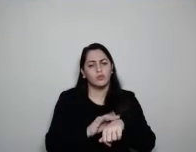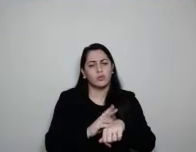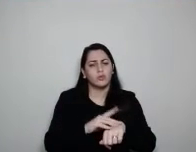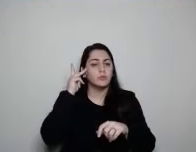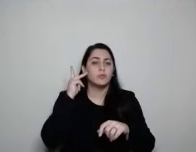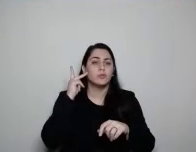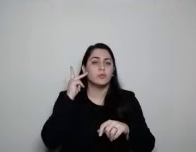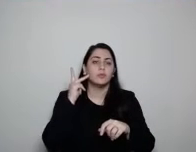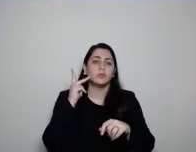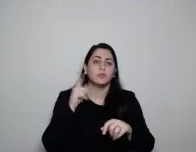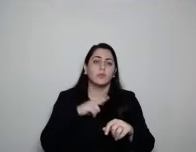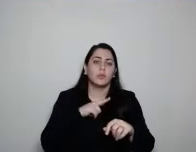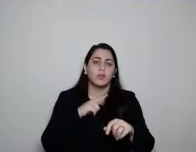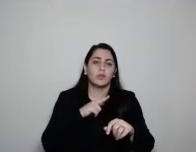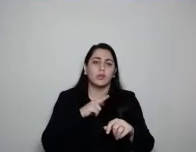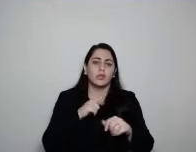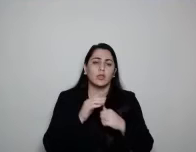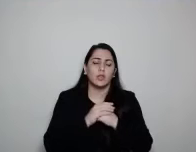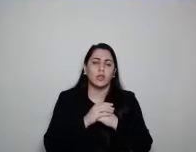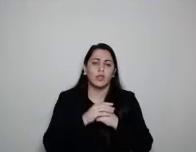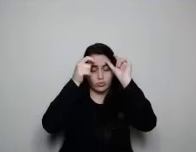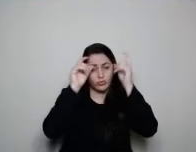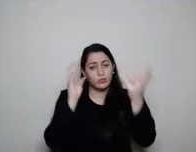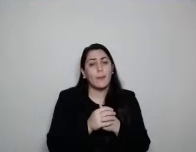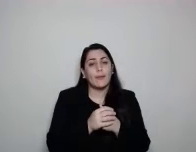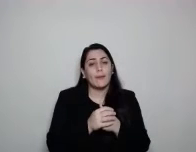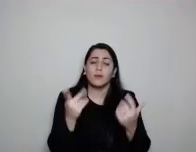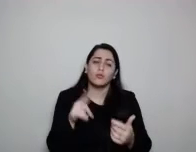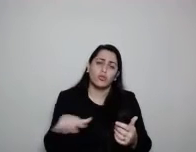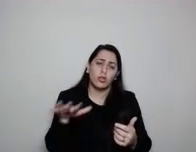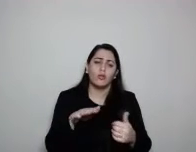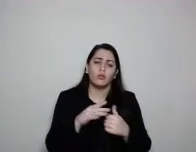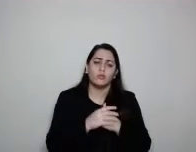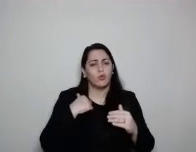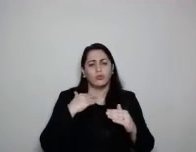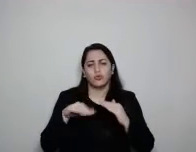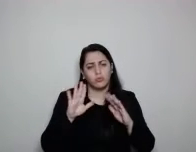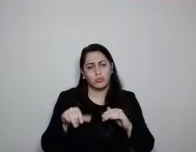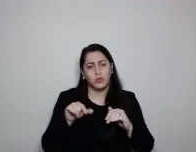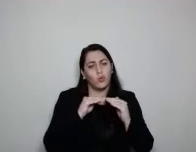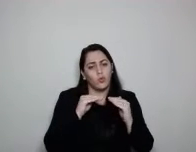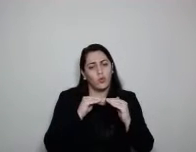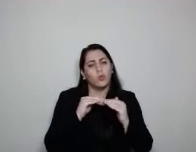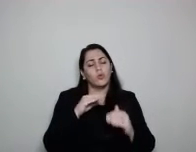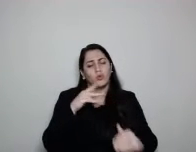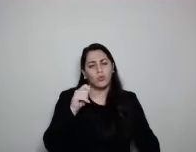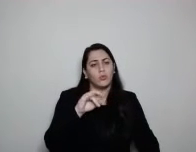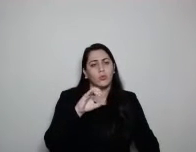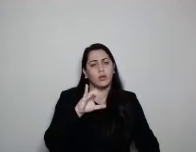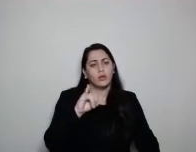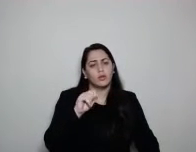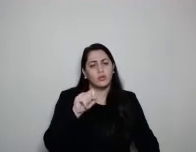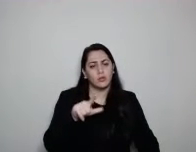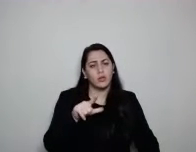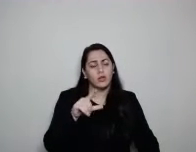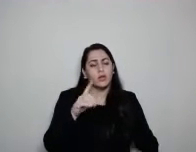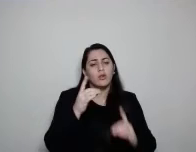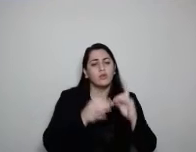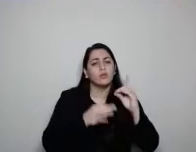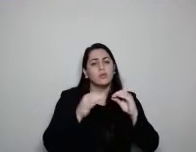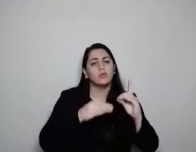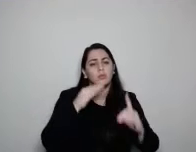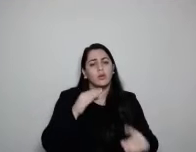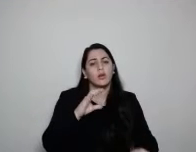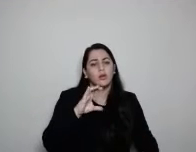parcial. Bargador Cláudio. Bargador Ibanez, Vossa Excelência me permite uma parte? Claro, Bargador. Aqui lá